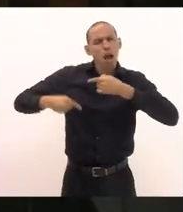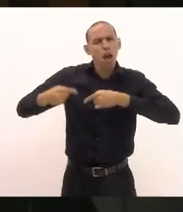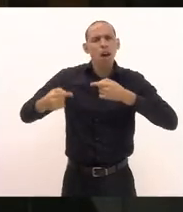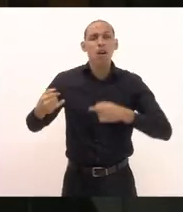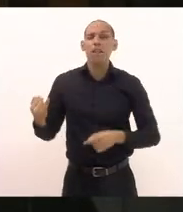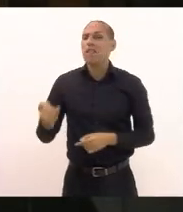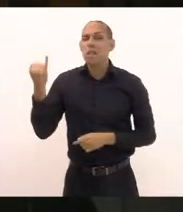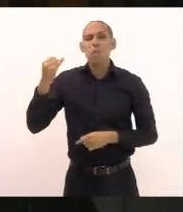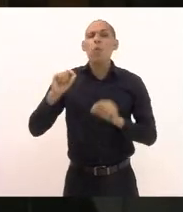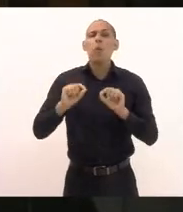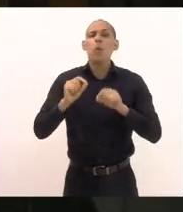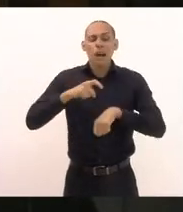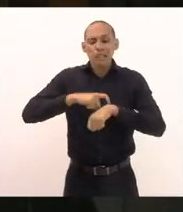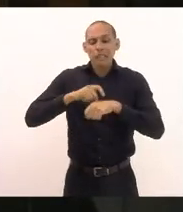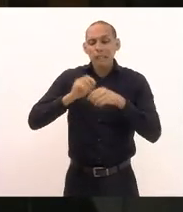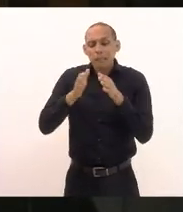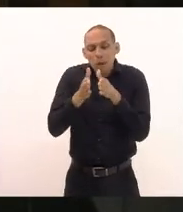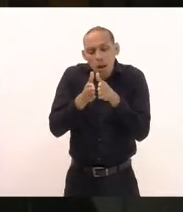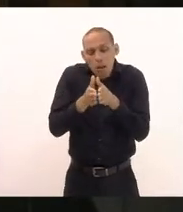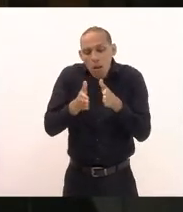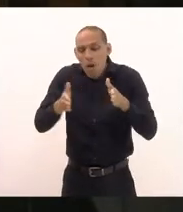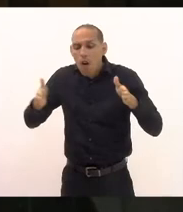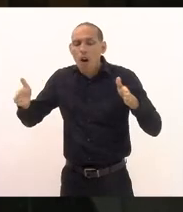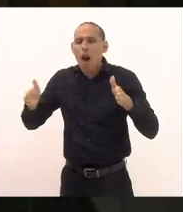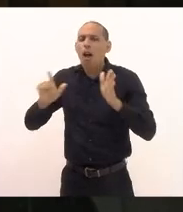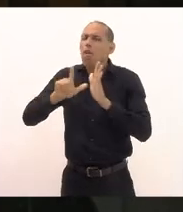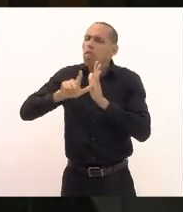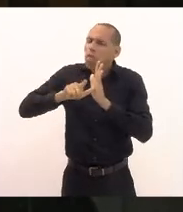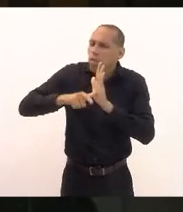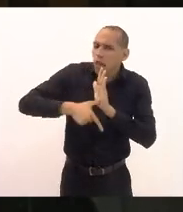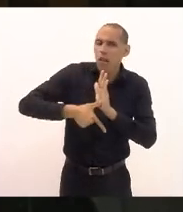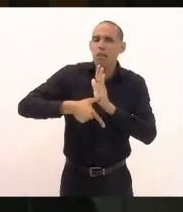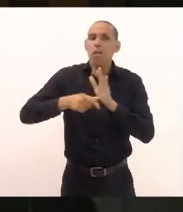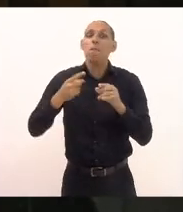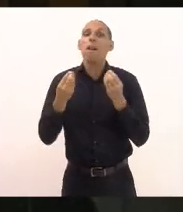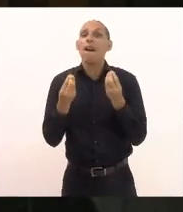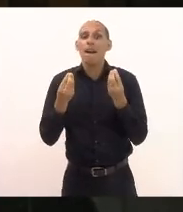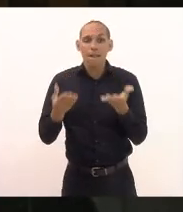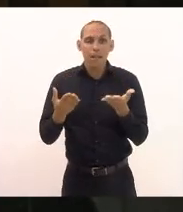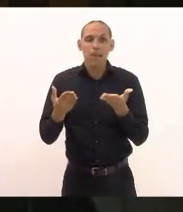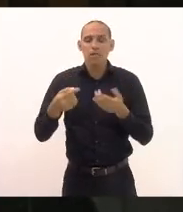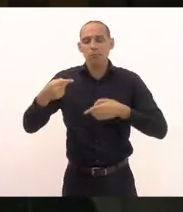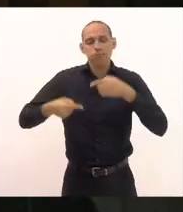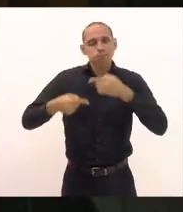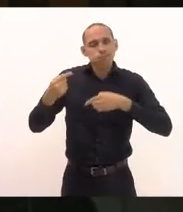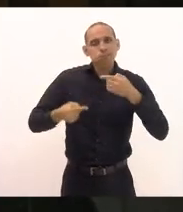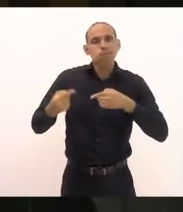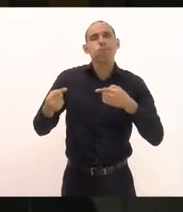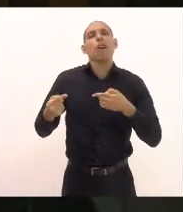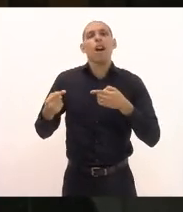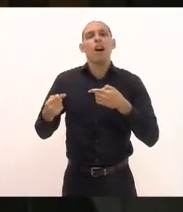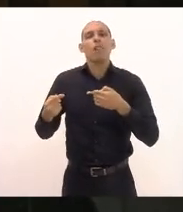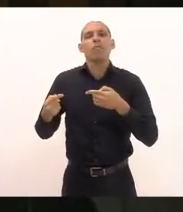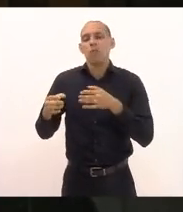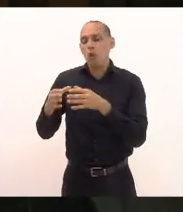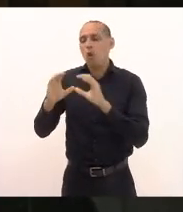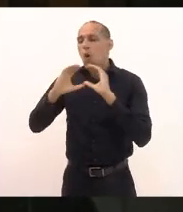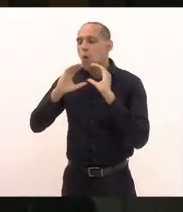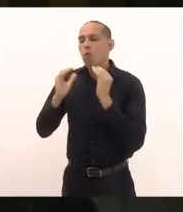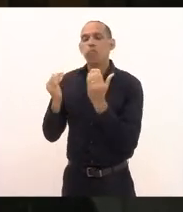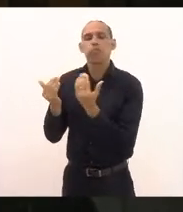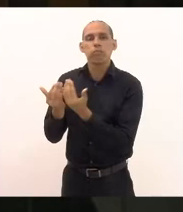implementação da reforma do ensino médio para garantir debate e participação da comunidade escolar. O resultado para os professores está sendo